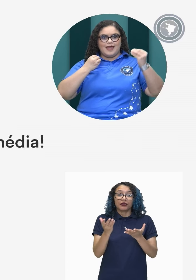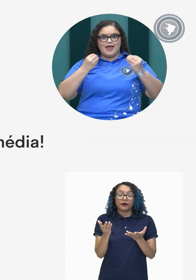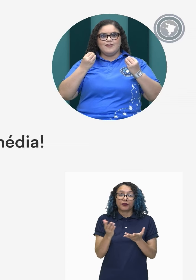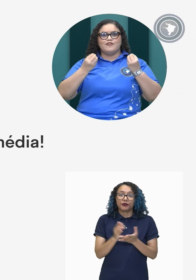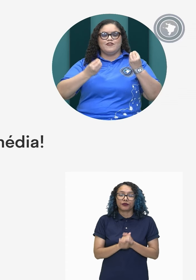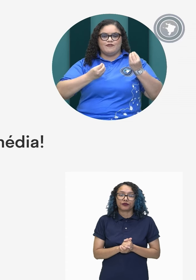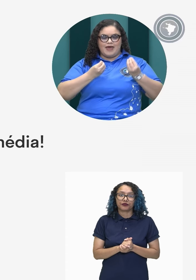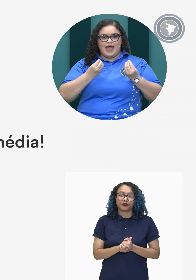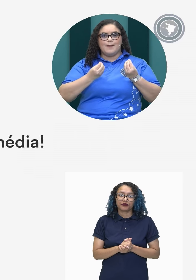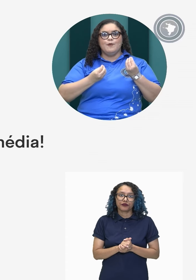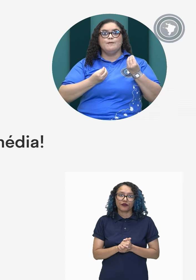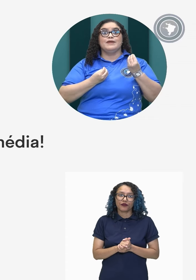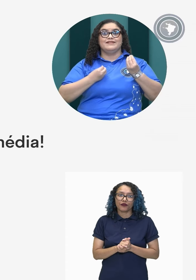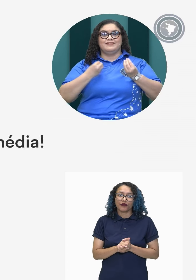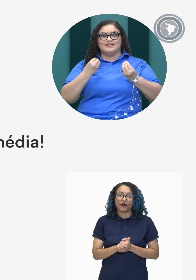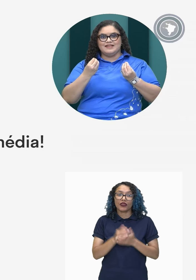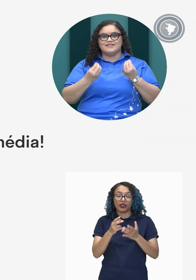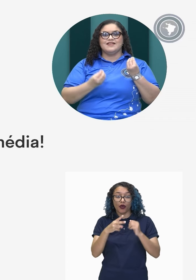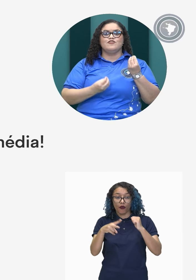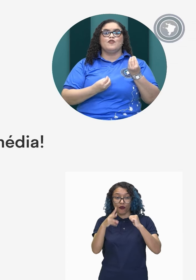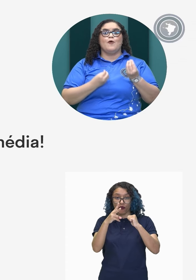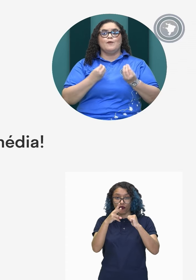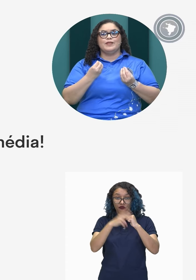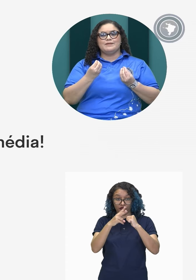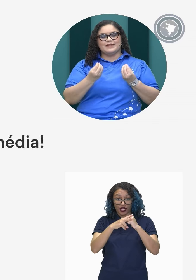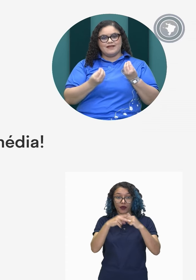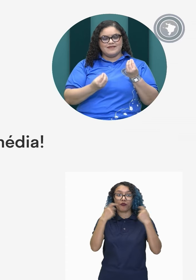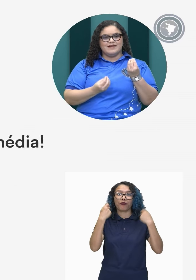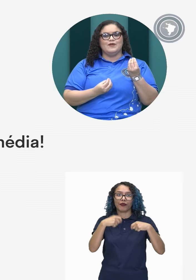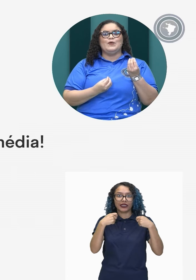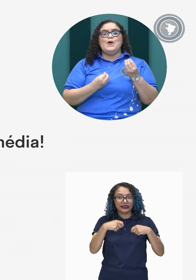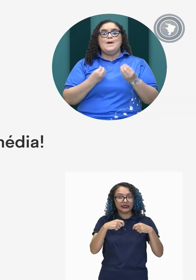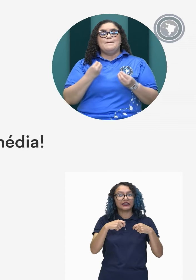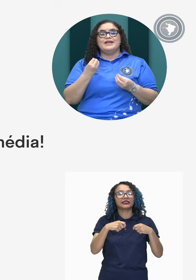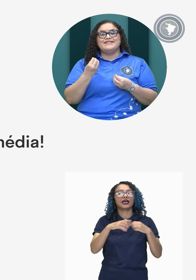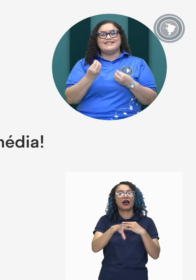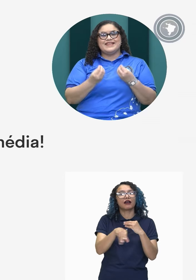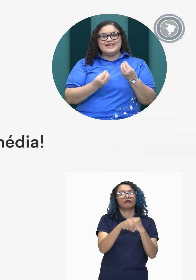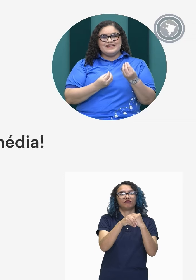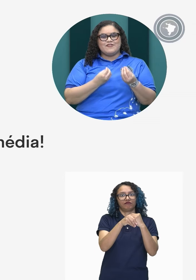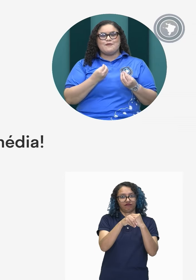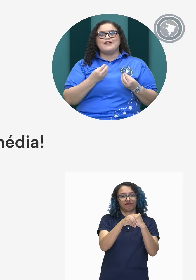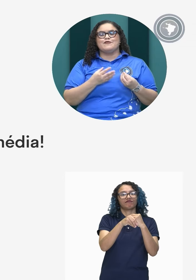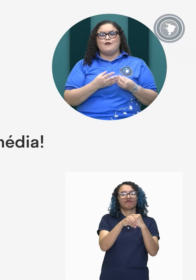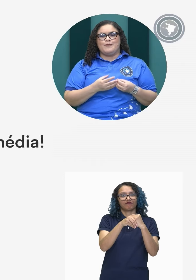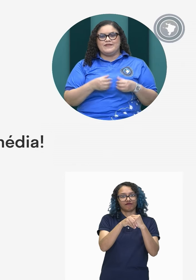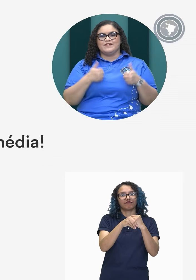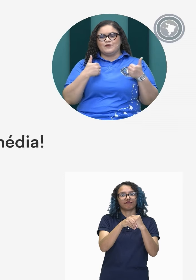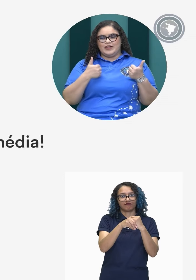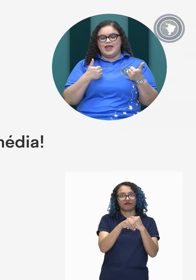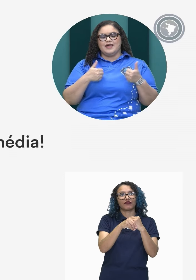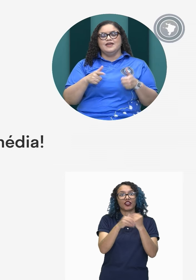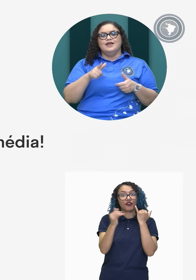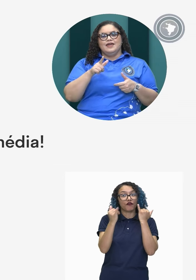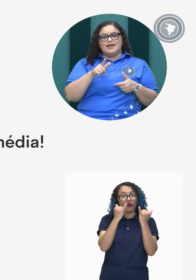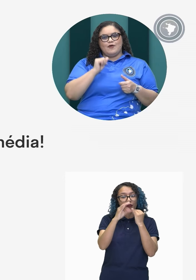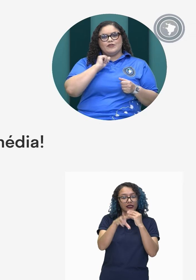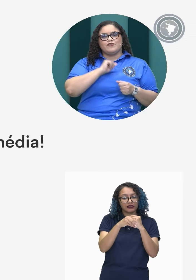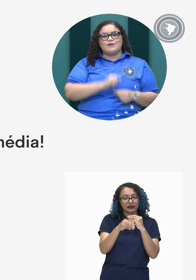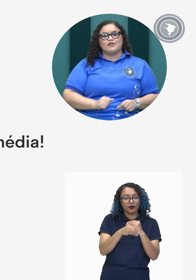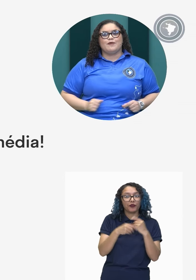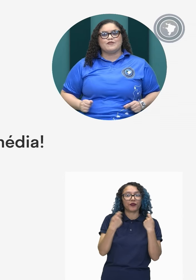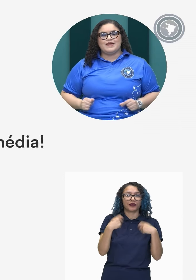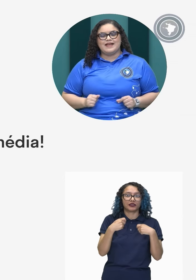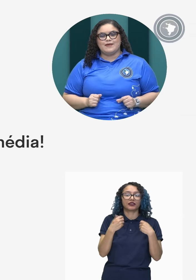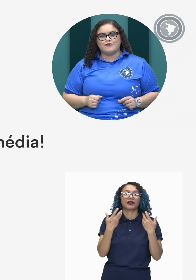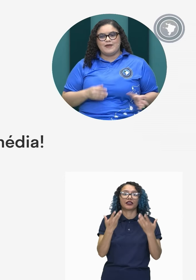que este verbo precisa de complementação, precisa de mais informação, ok? E é o que